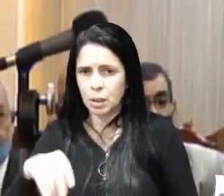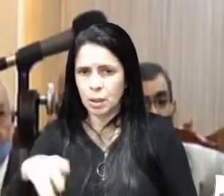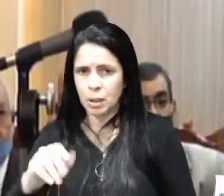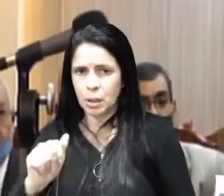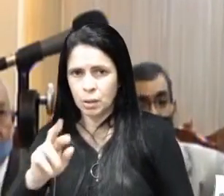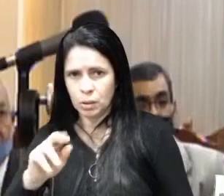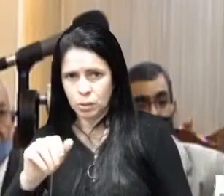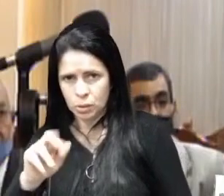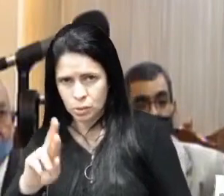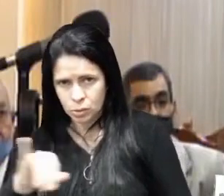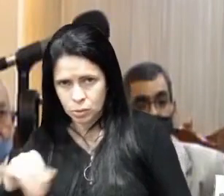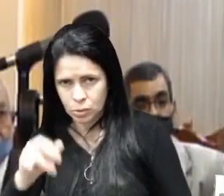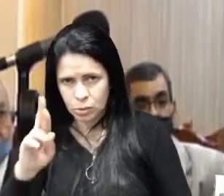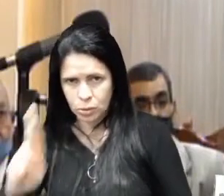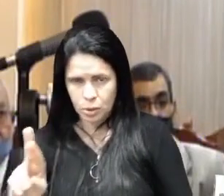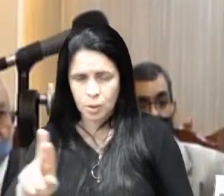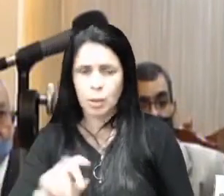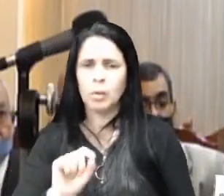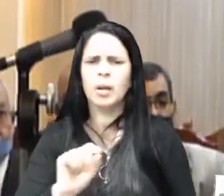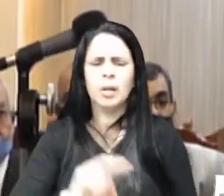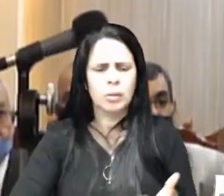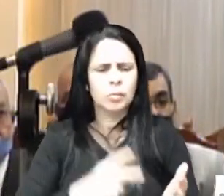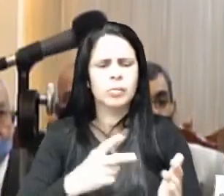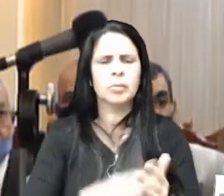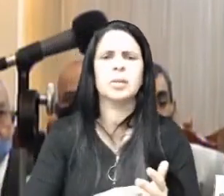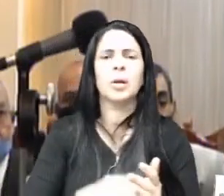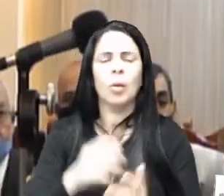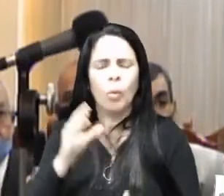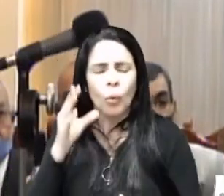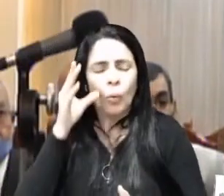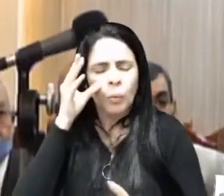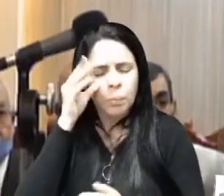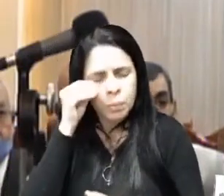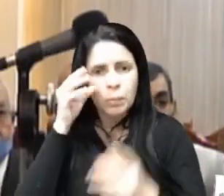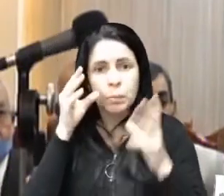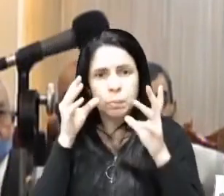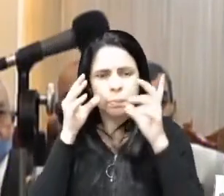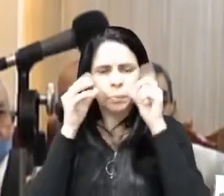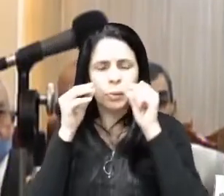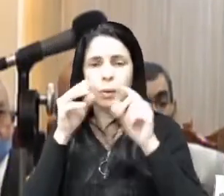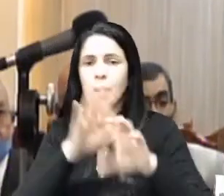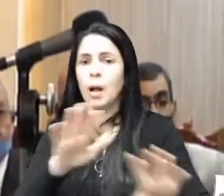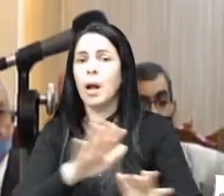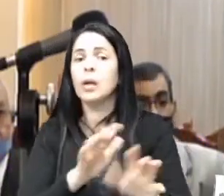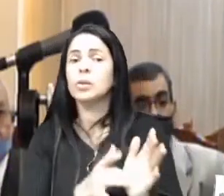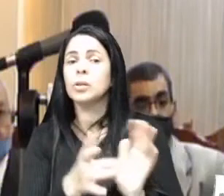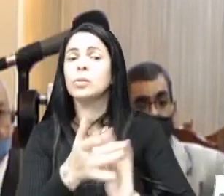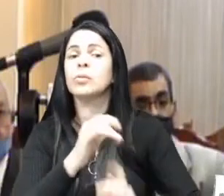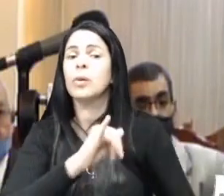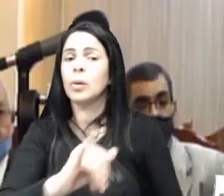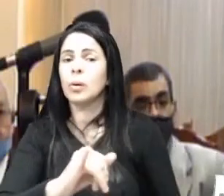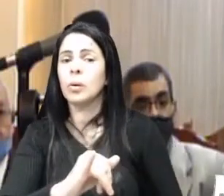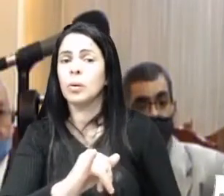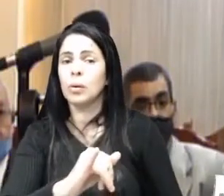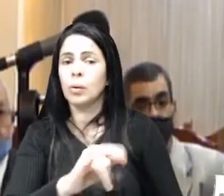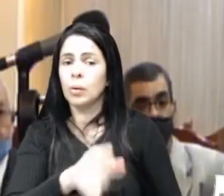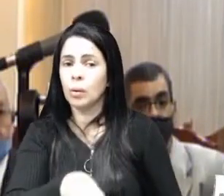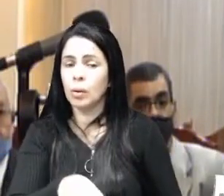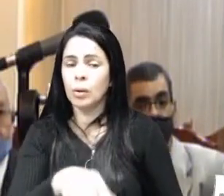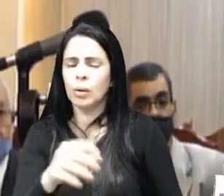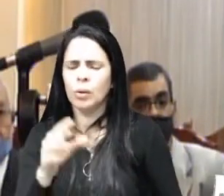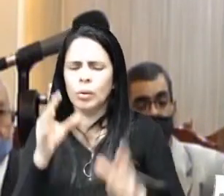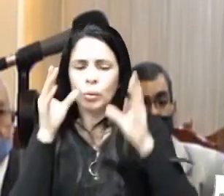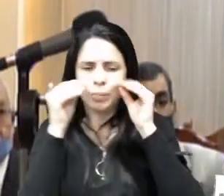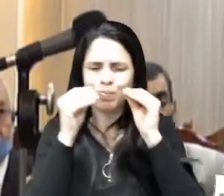na parábola, quando estava chegando a meia-noite, quando estava chegando o final do dia, Jesus disse: tosquenejaram